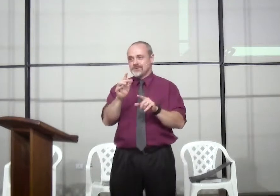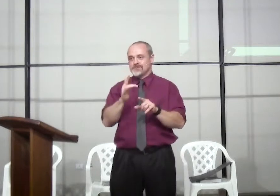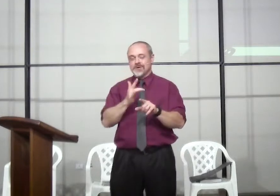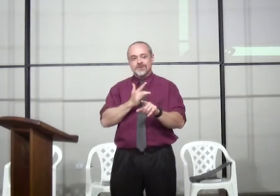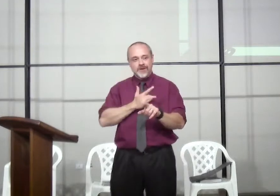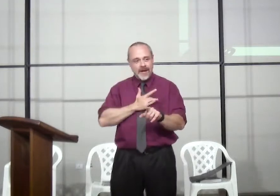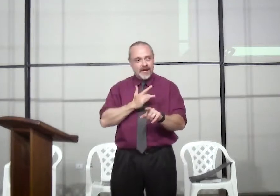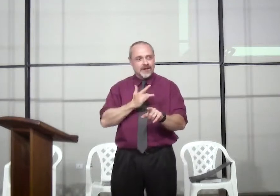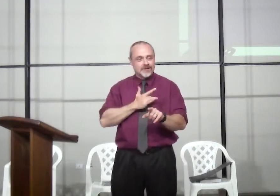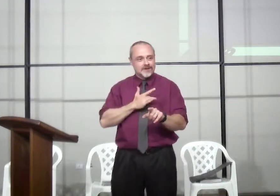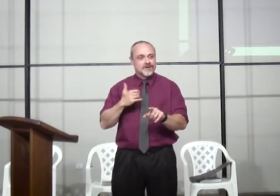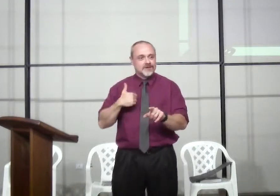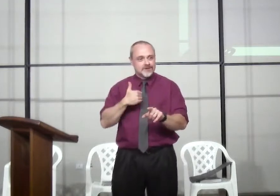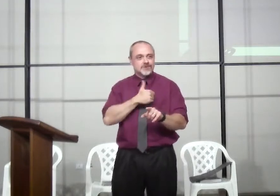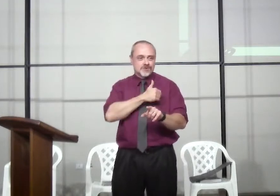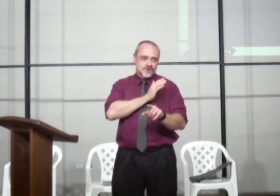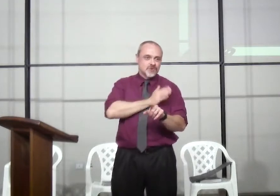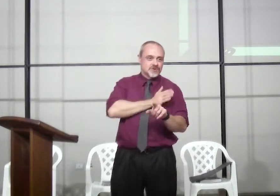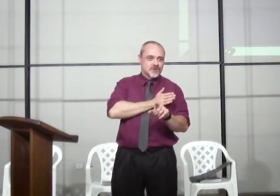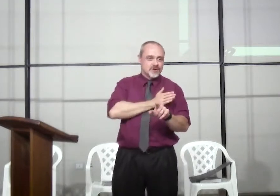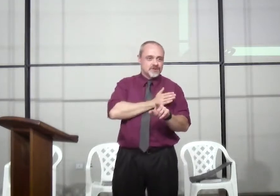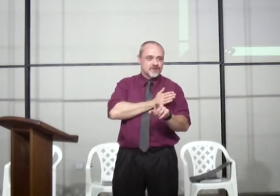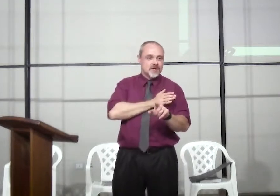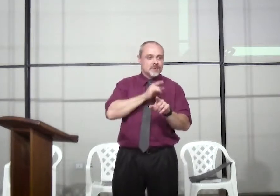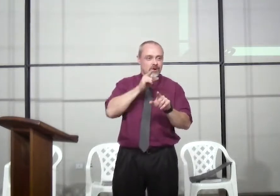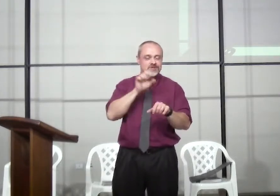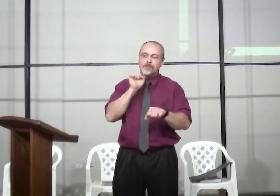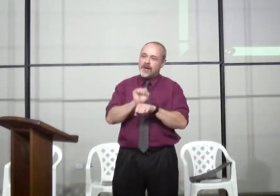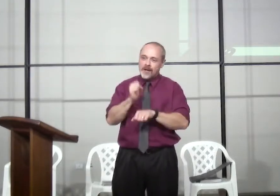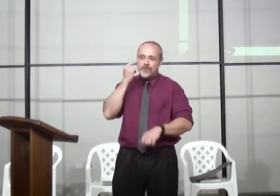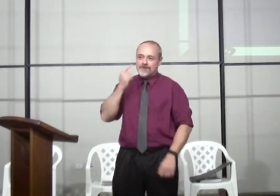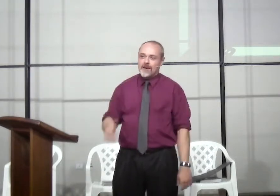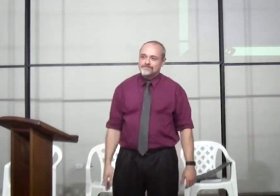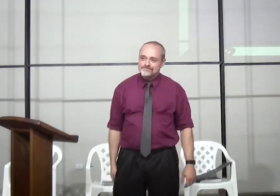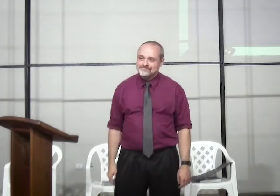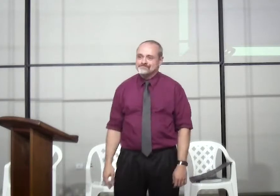visão para tocar nos nossos corações. Para você